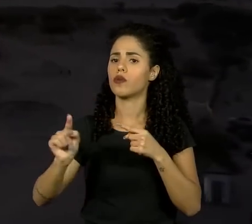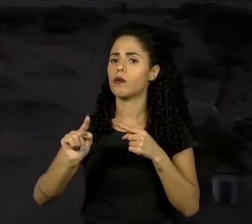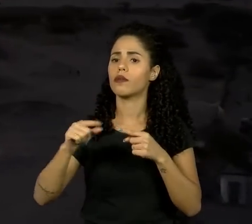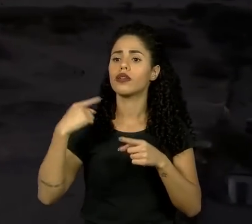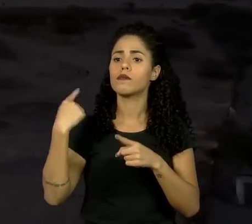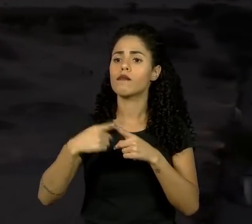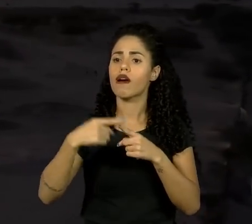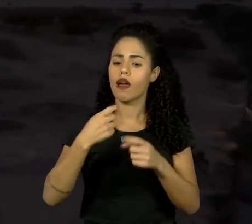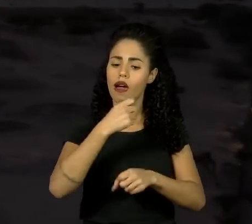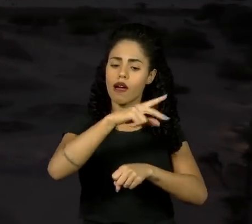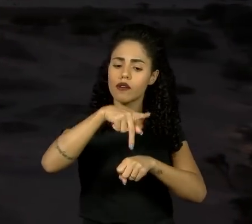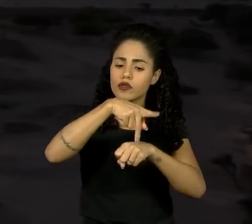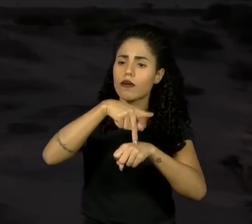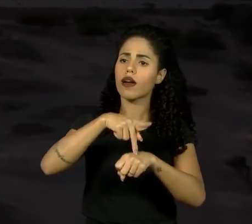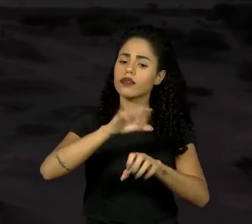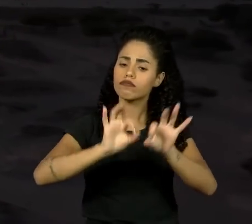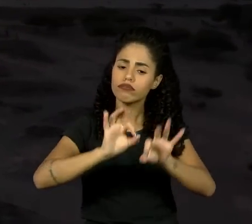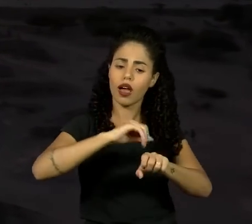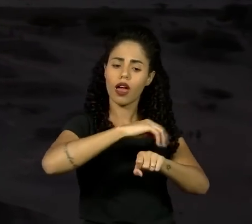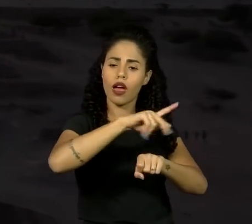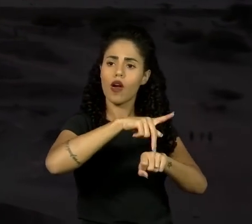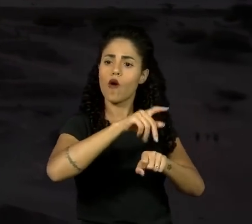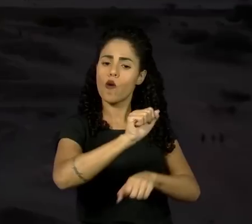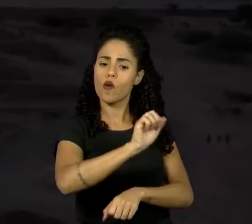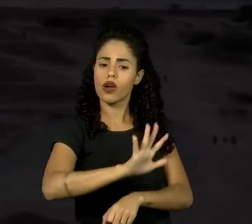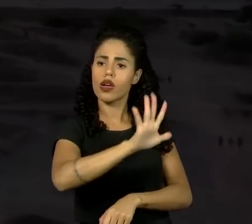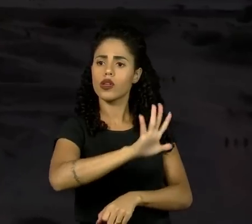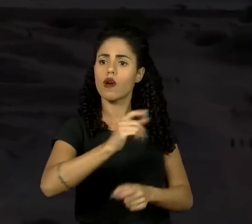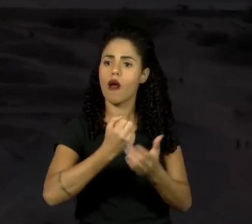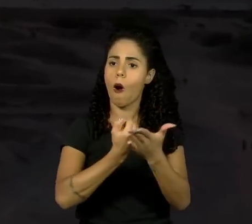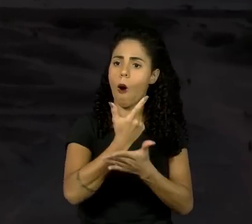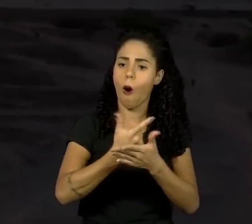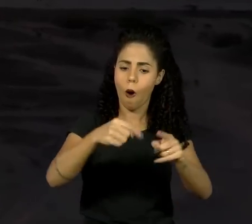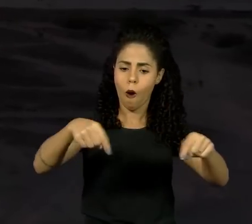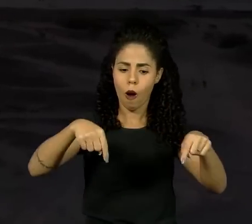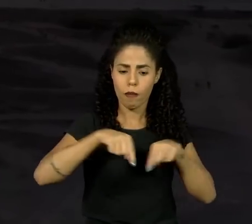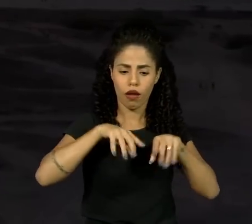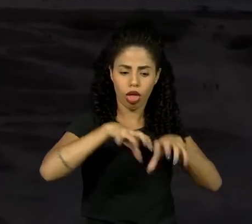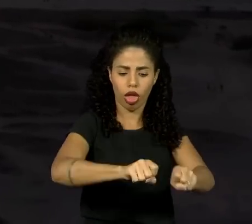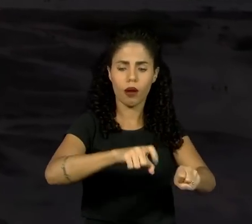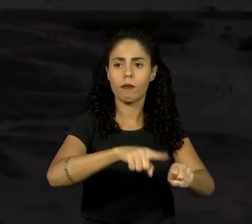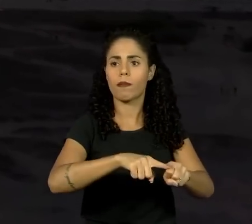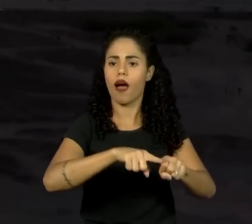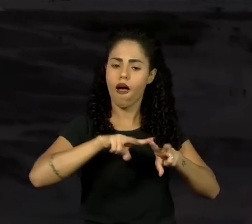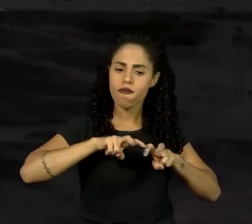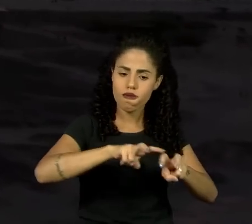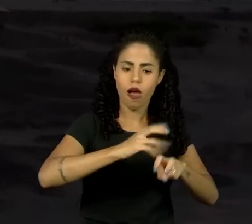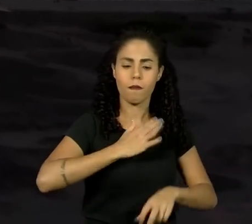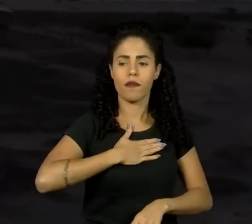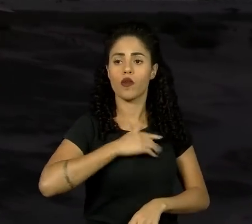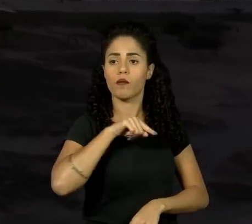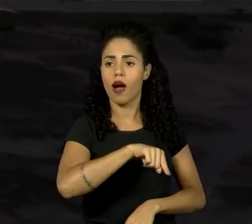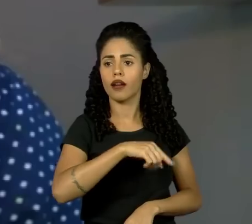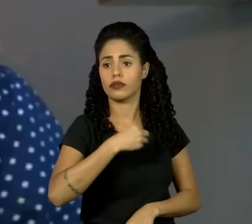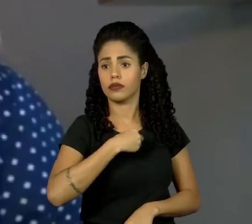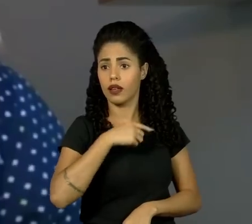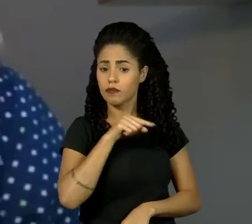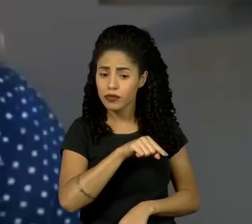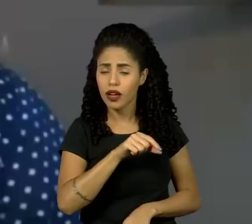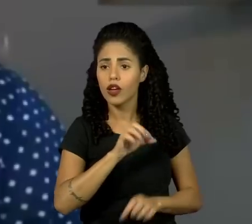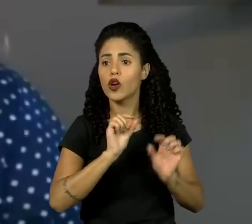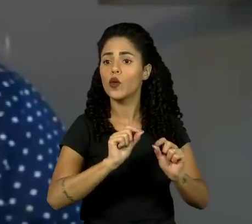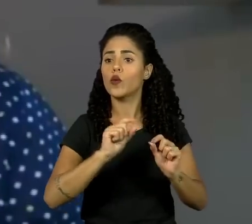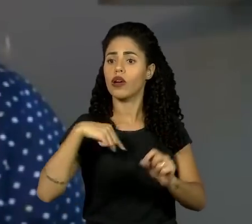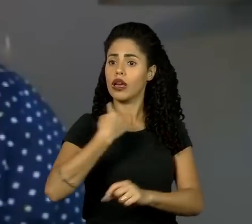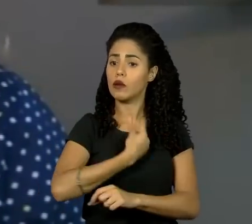os países têm feito na Europa é comprado áreas privadas para estatizar essas áreas na zona costeira, e a gente estaria fazendo